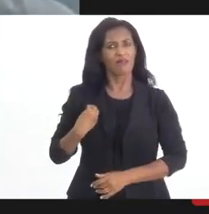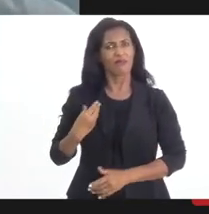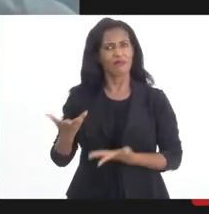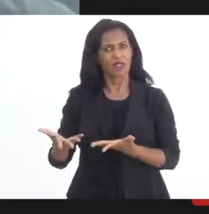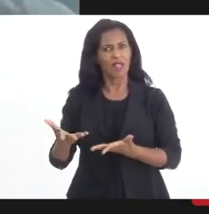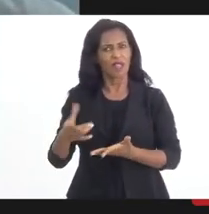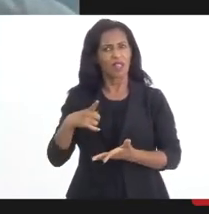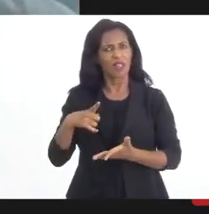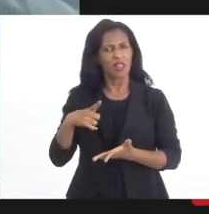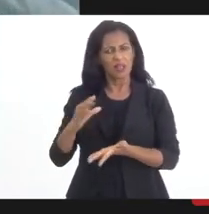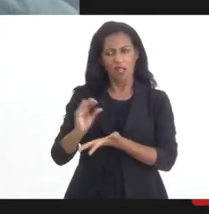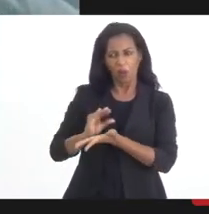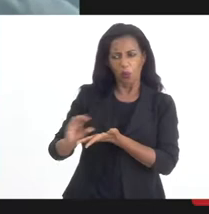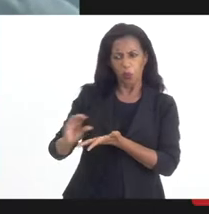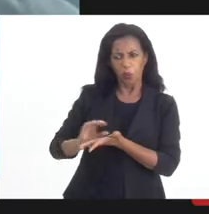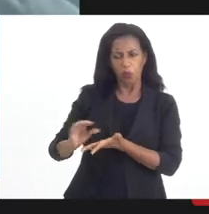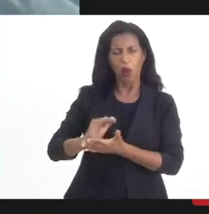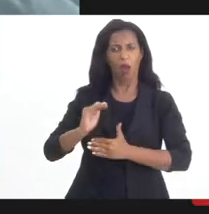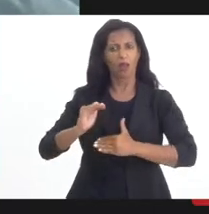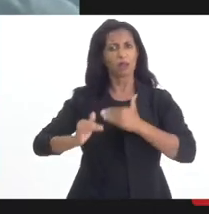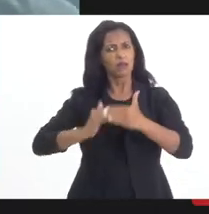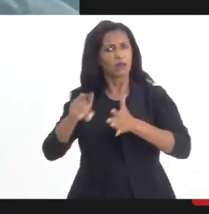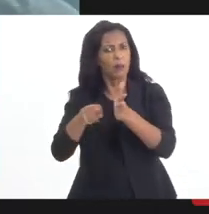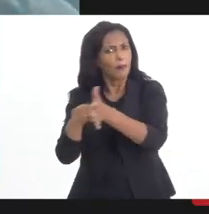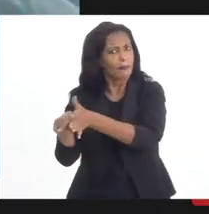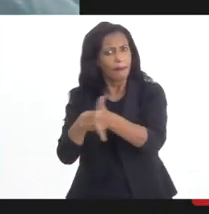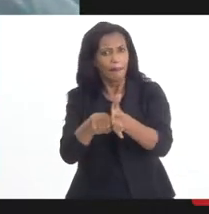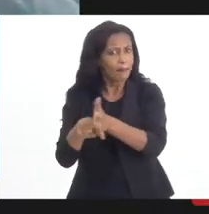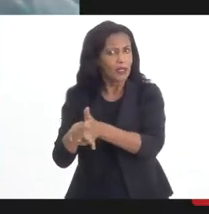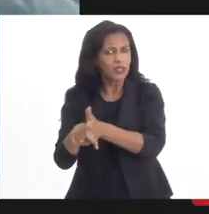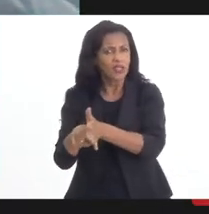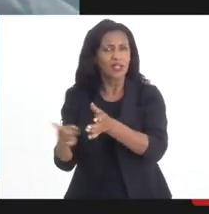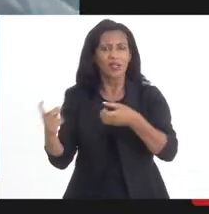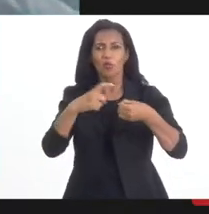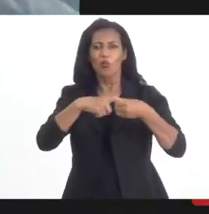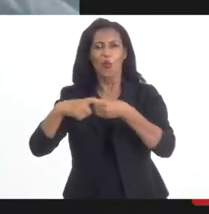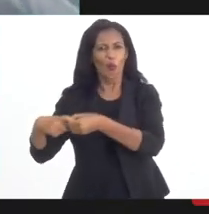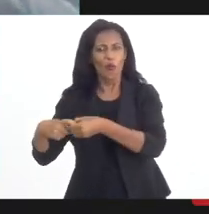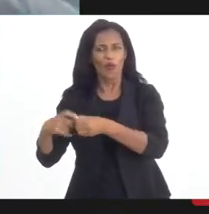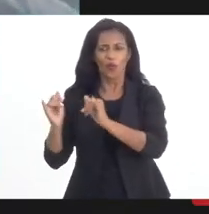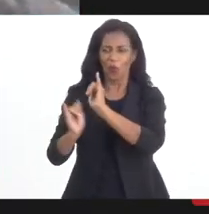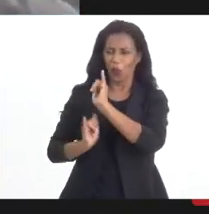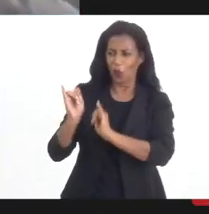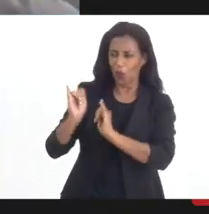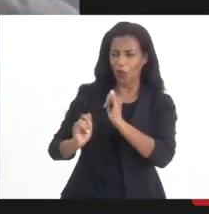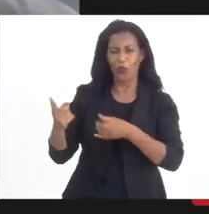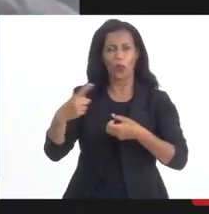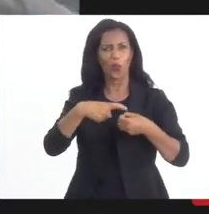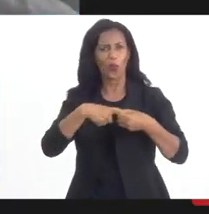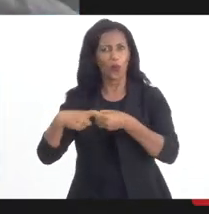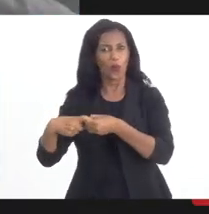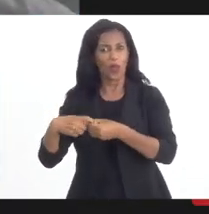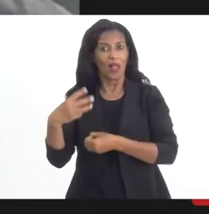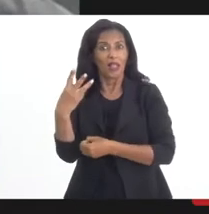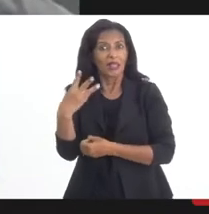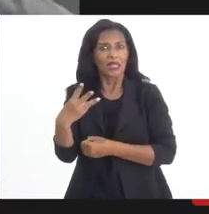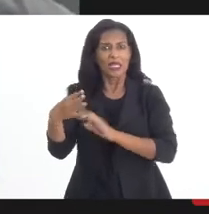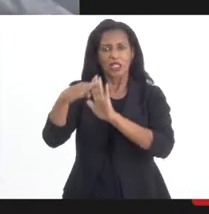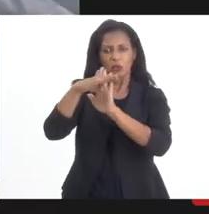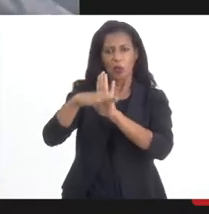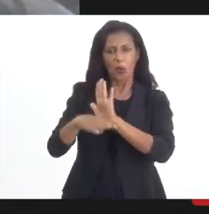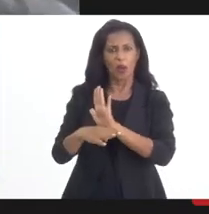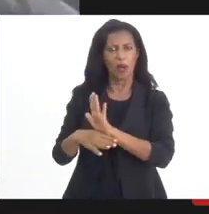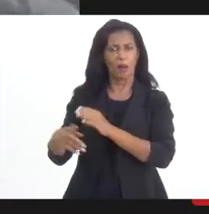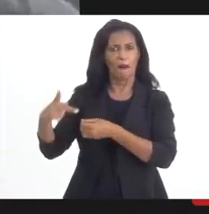para isso. Desenvolvemos pesquisas, temos convênio com indústrias, temos convênio, temos 3 programas de